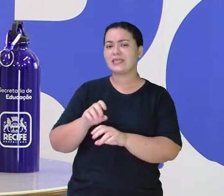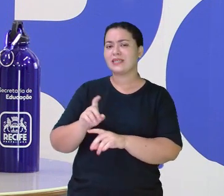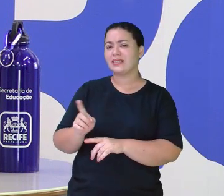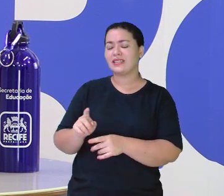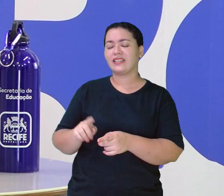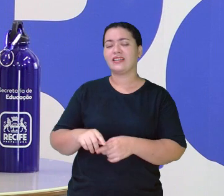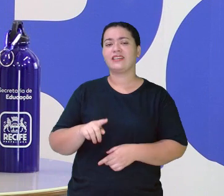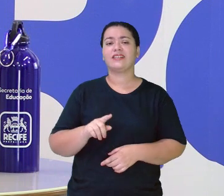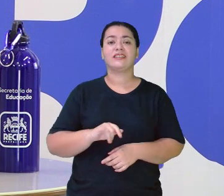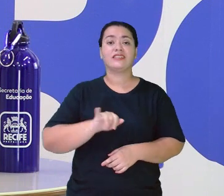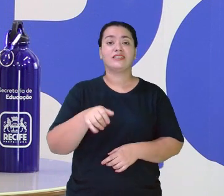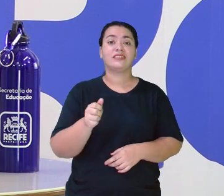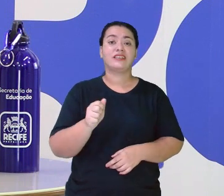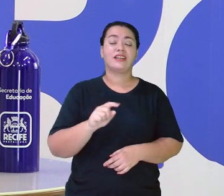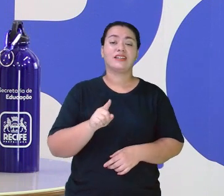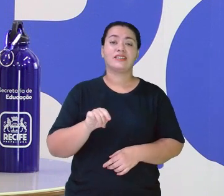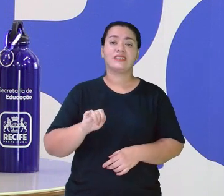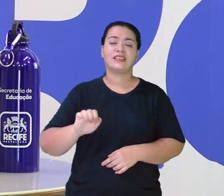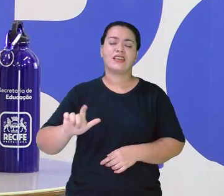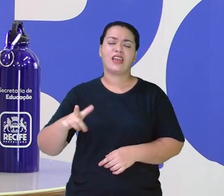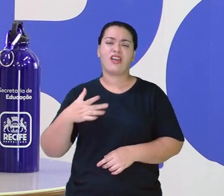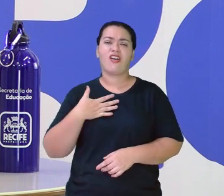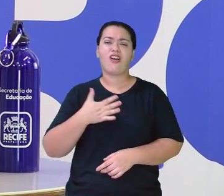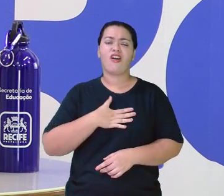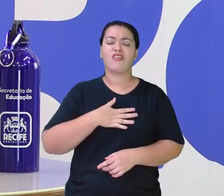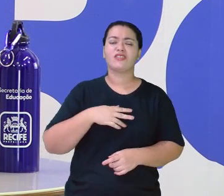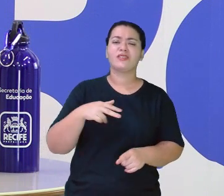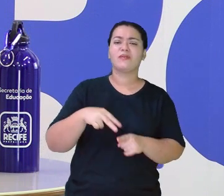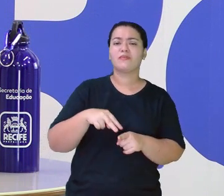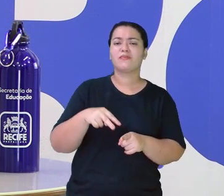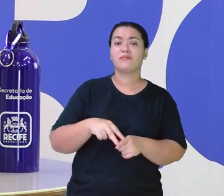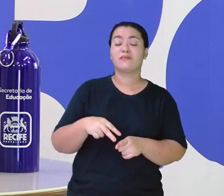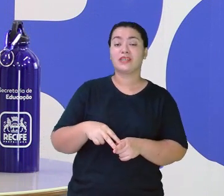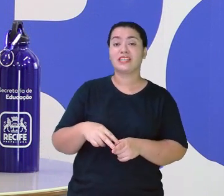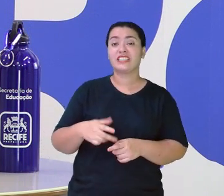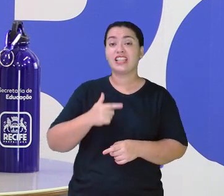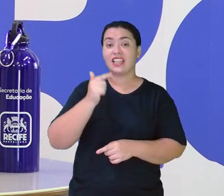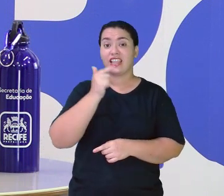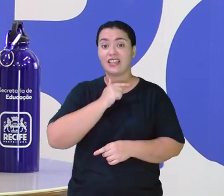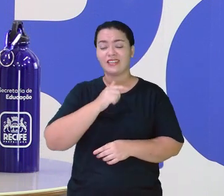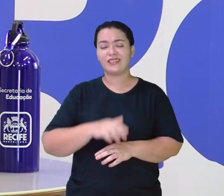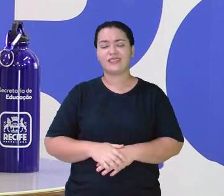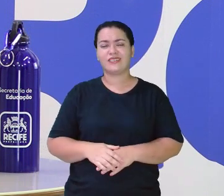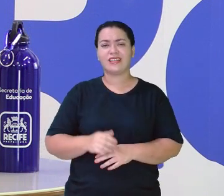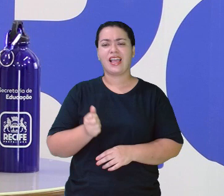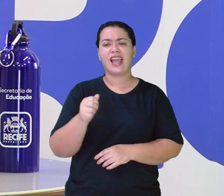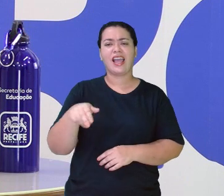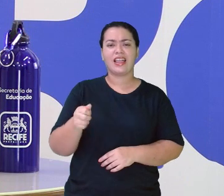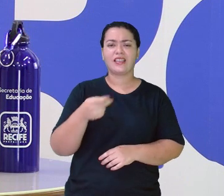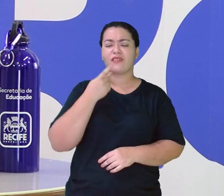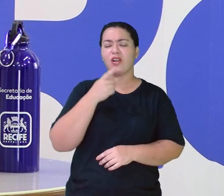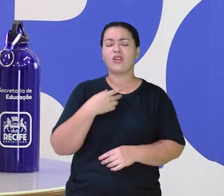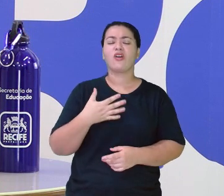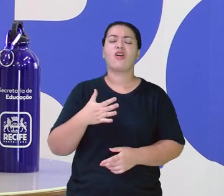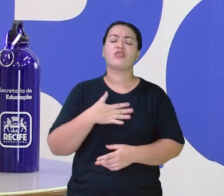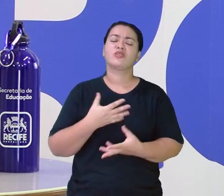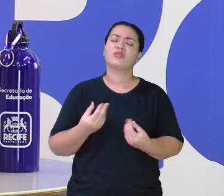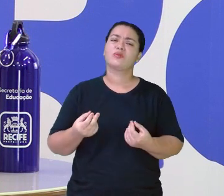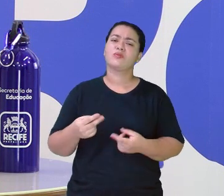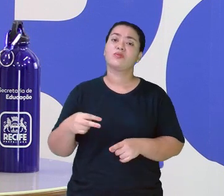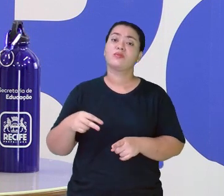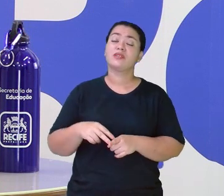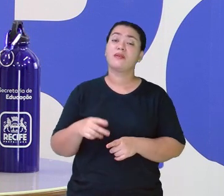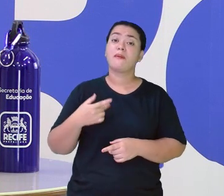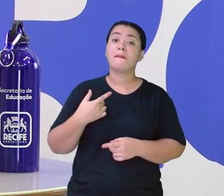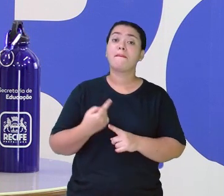Jaziel disse que gosta de pizza de 4 queijos. A Ana disse que ama pizza e disse que não viu muito esses números